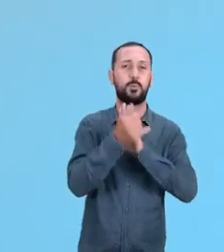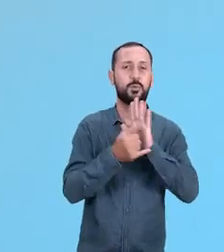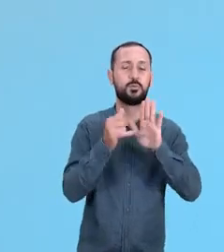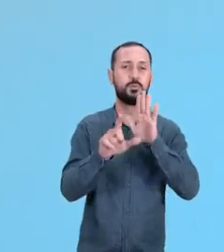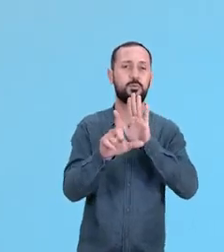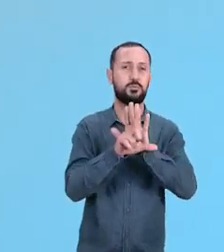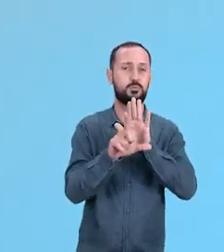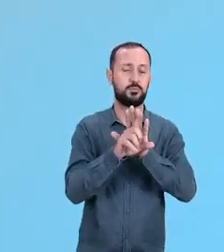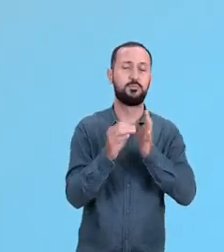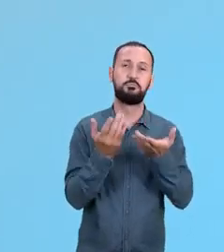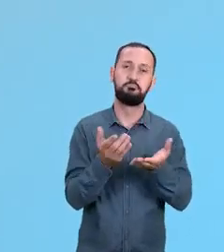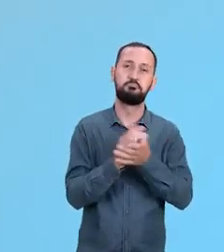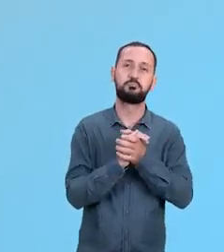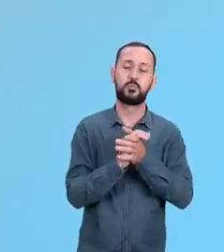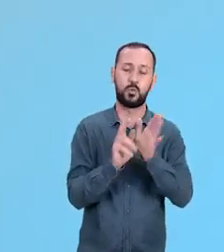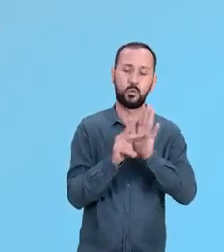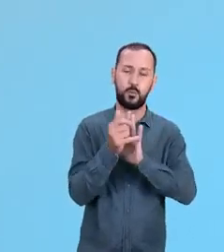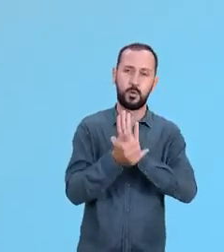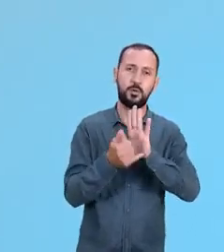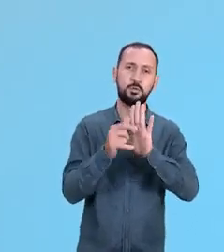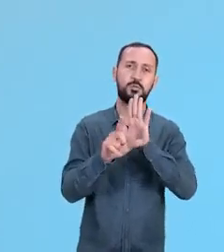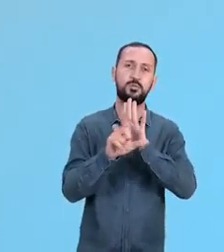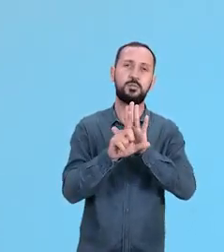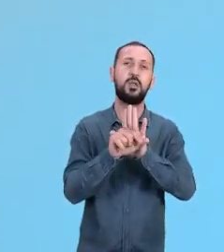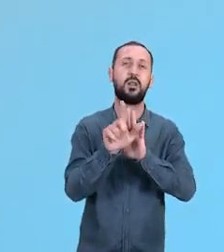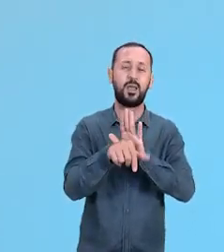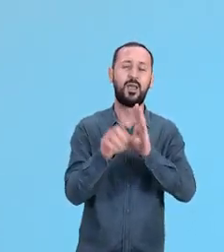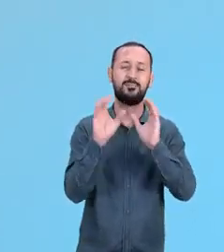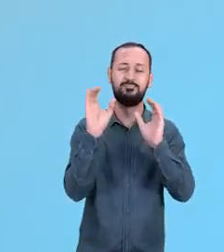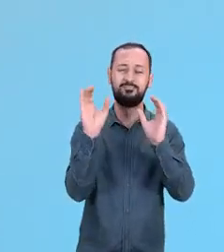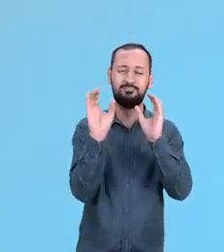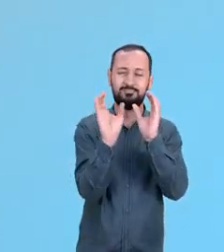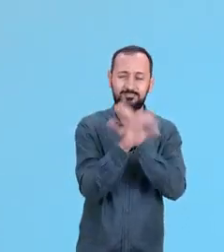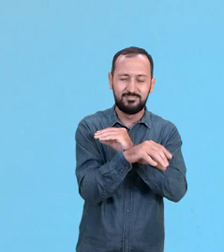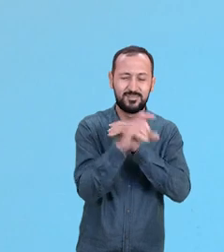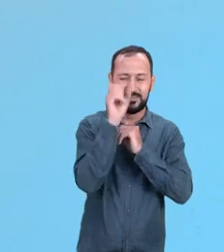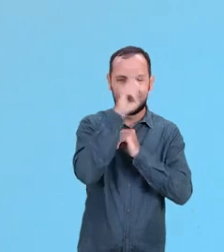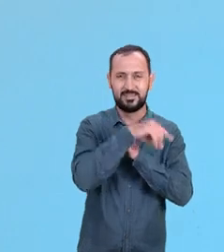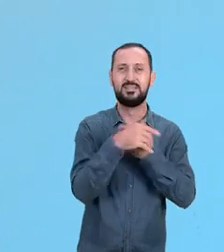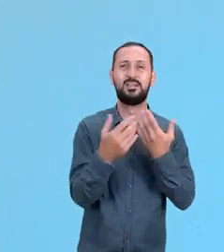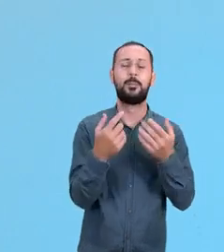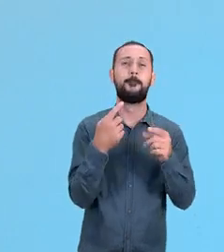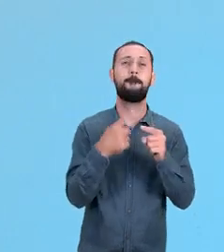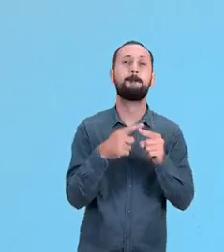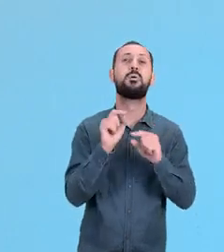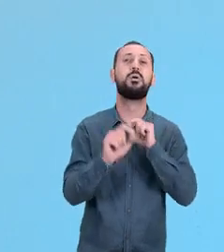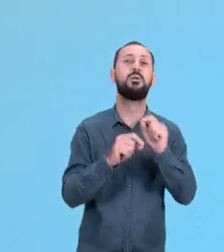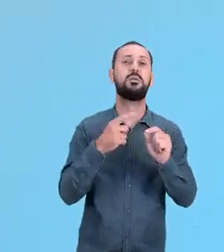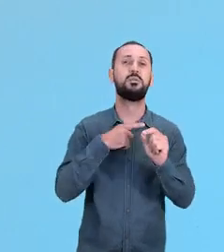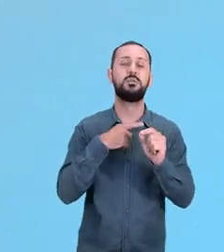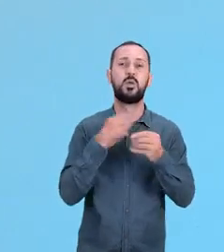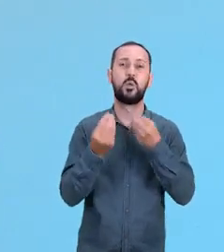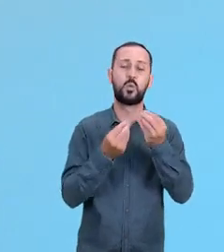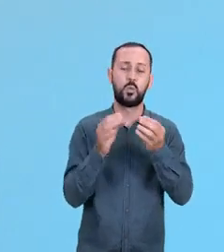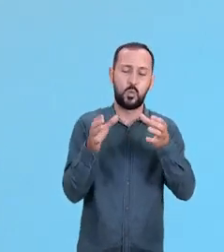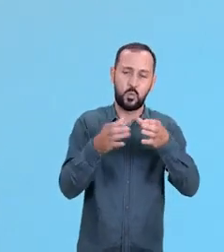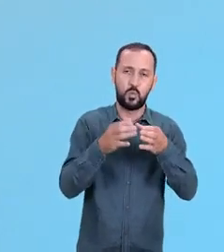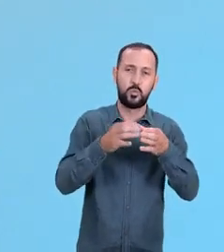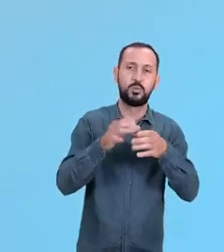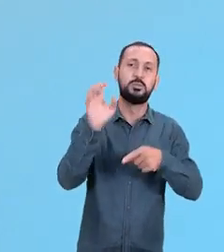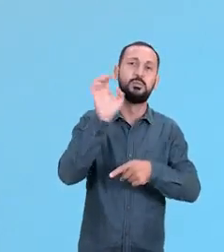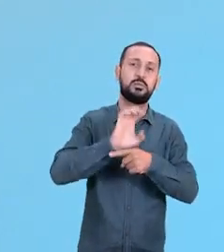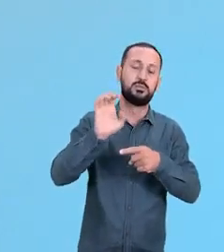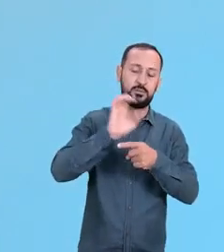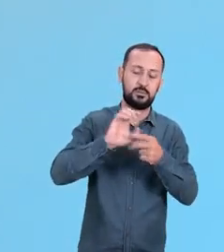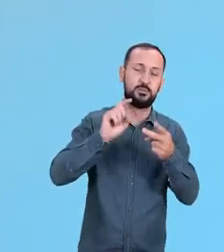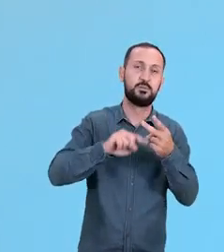de lei. O projeto de lei, ele é muito complexo, porque nós temos a questão da esfera estadual